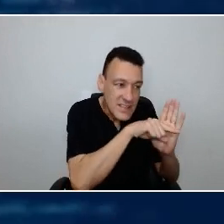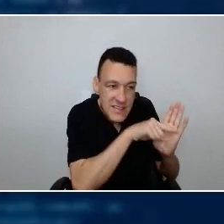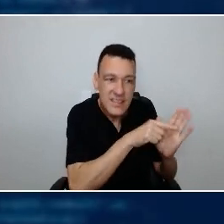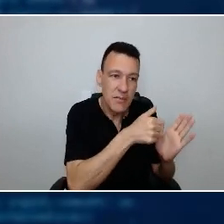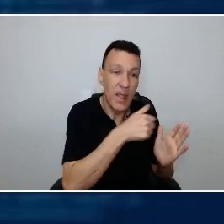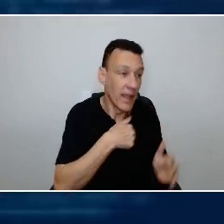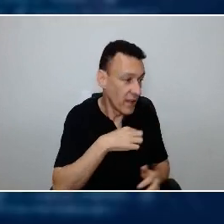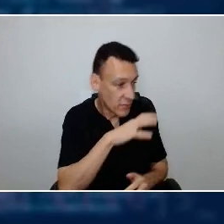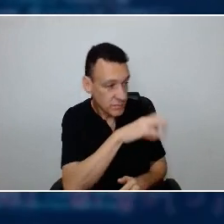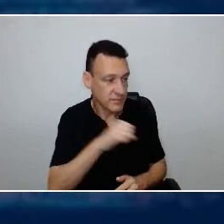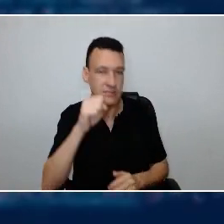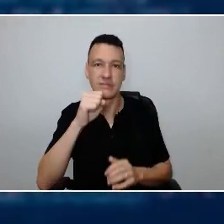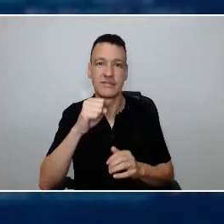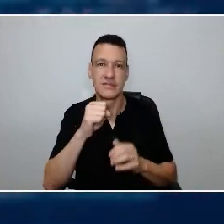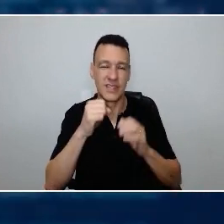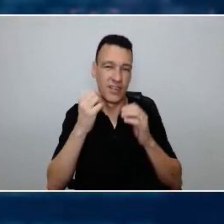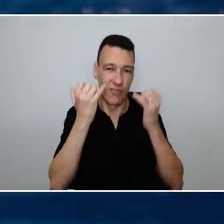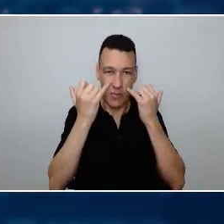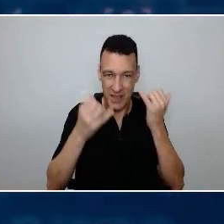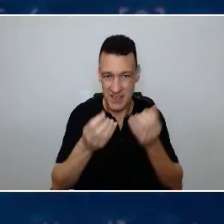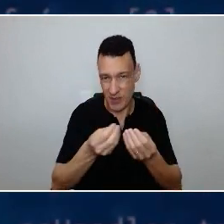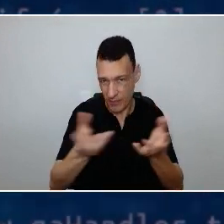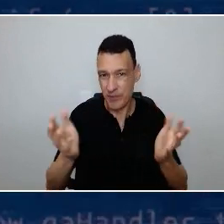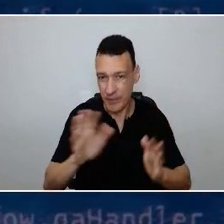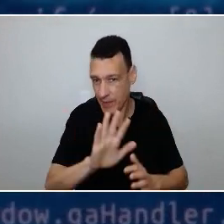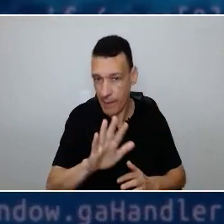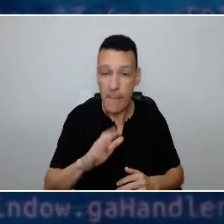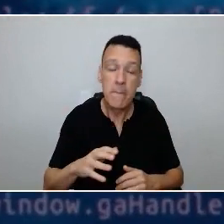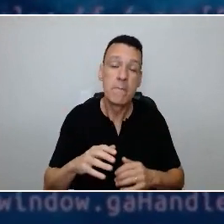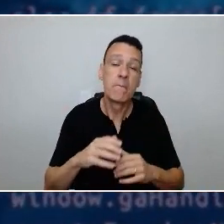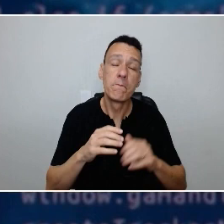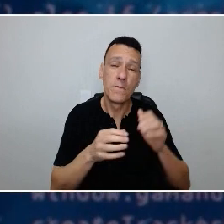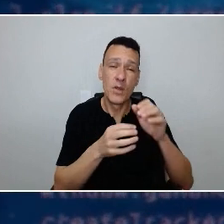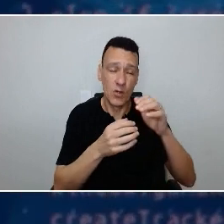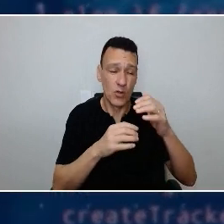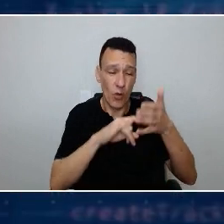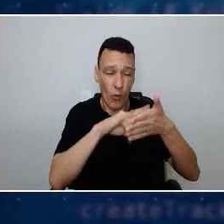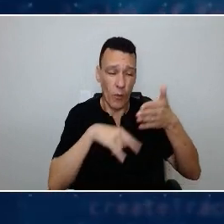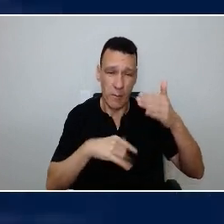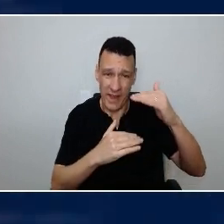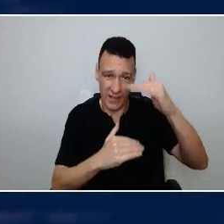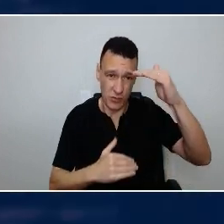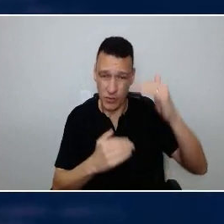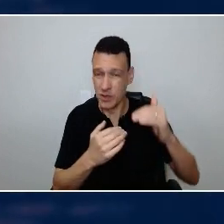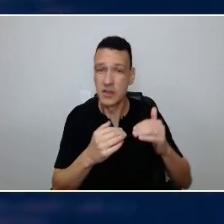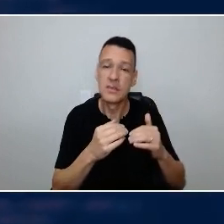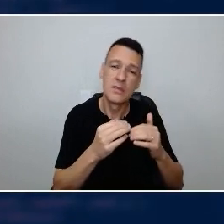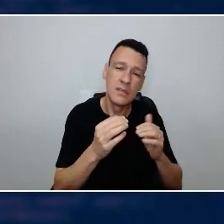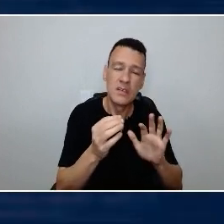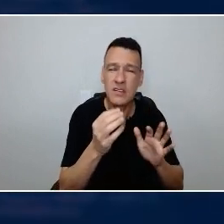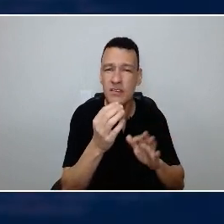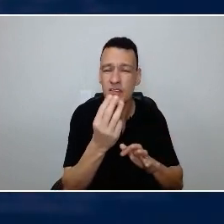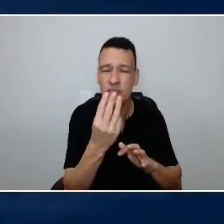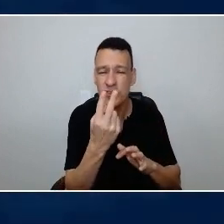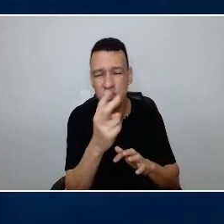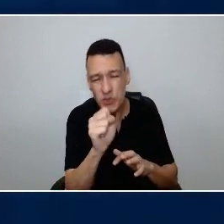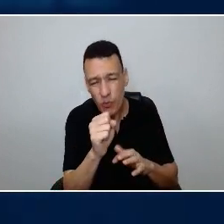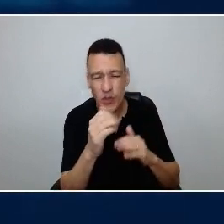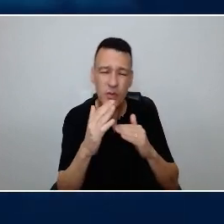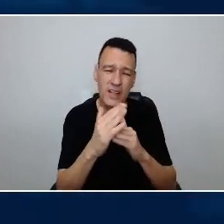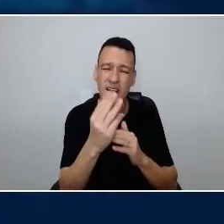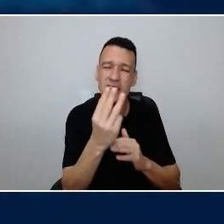meio nova aqui para mim que o tamanho ideal de um documento no mongo DB de 28 A 32 KB Você pode ter mais